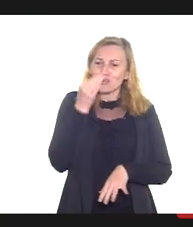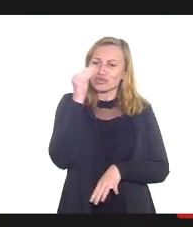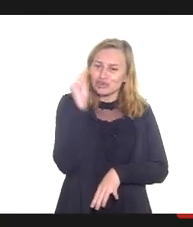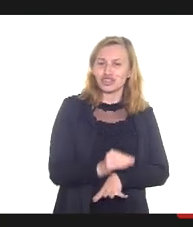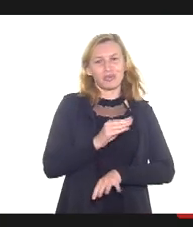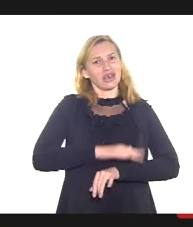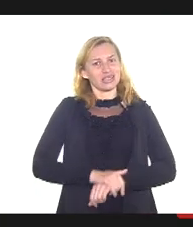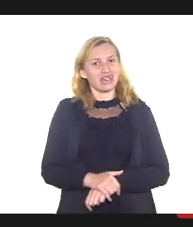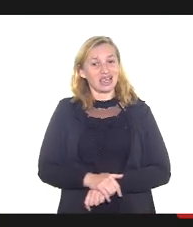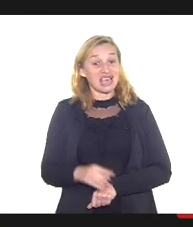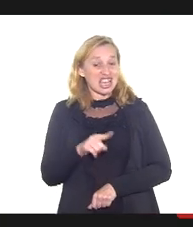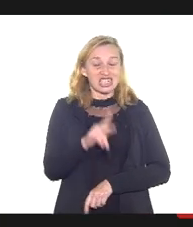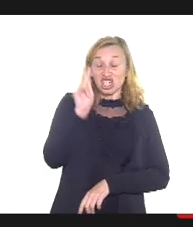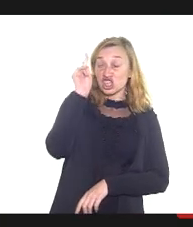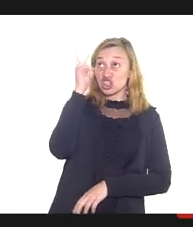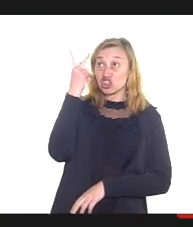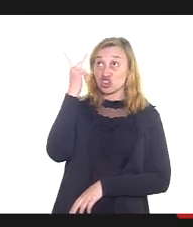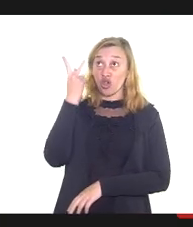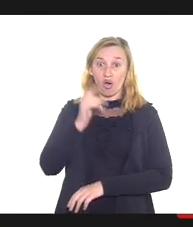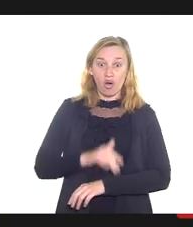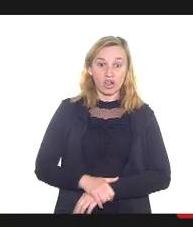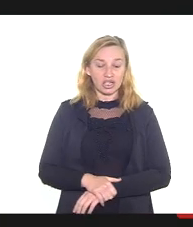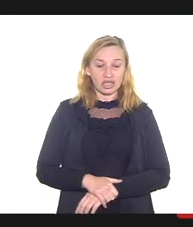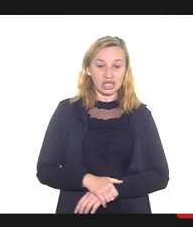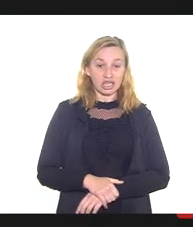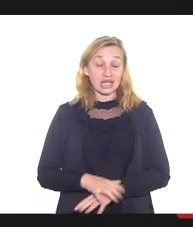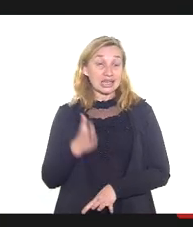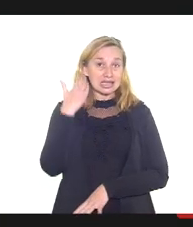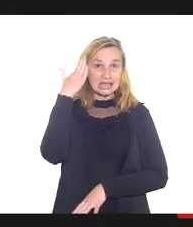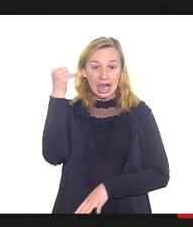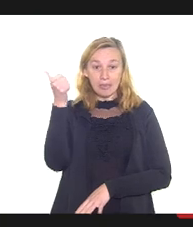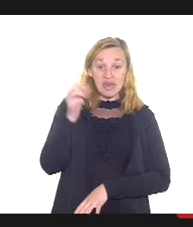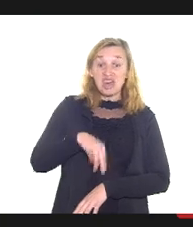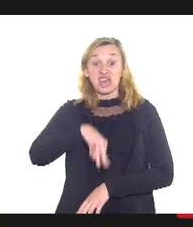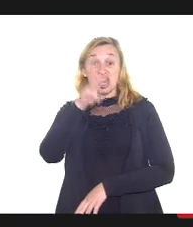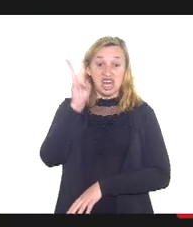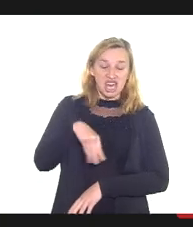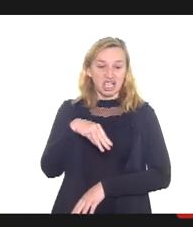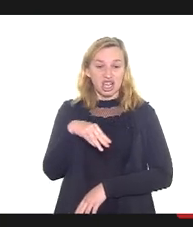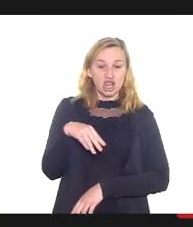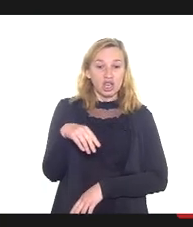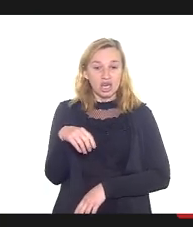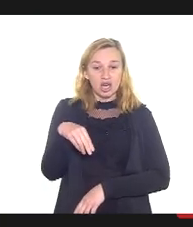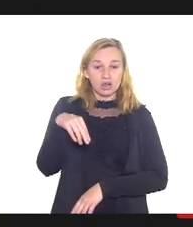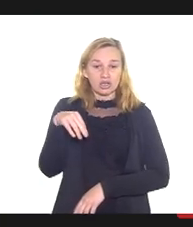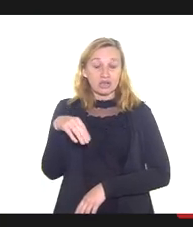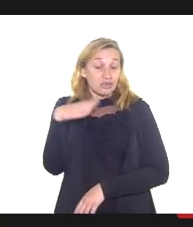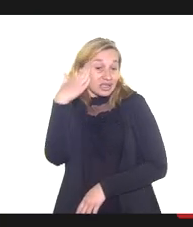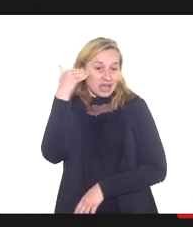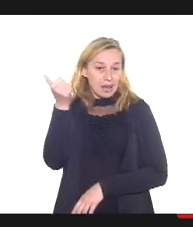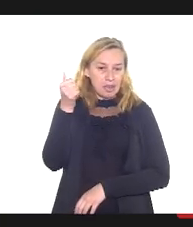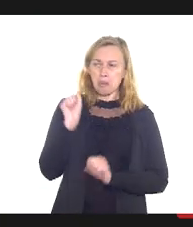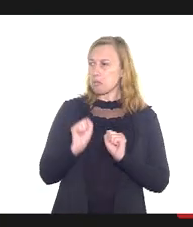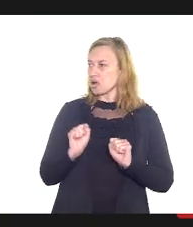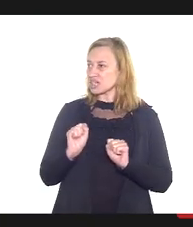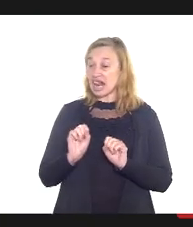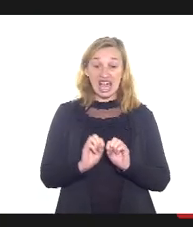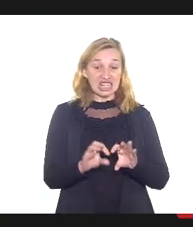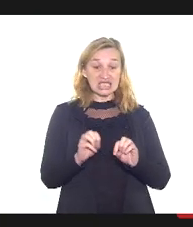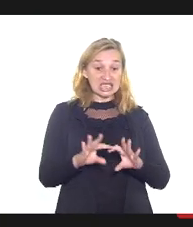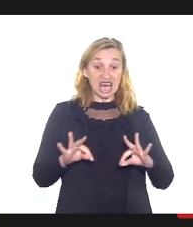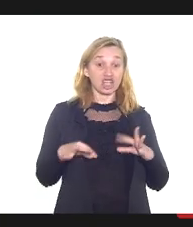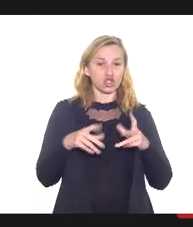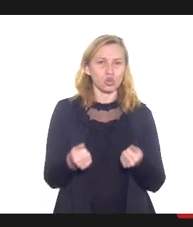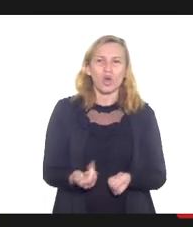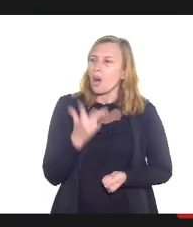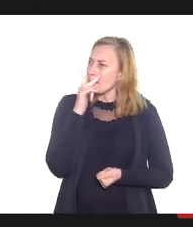desvalorizados. Essa história de que do notório saber, quem tem um notório saber poderá dar aula de qualquer coisa, é como